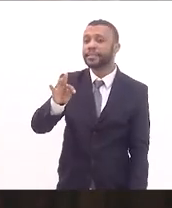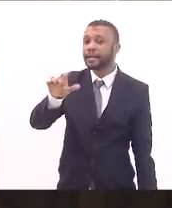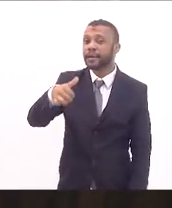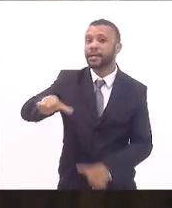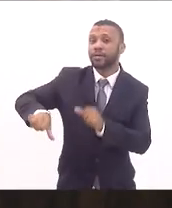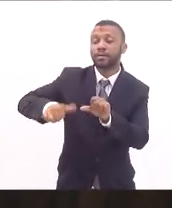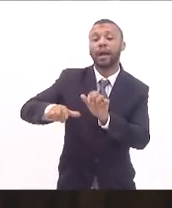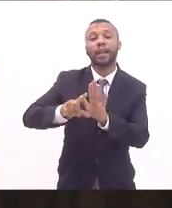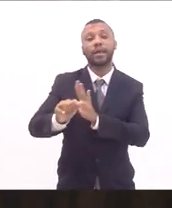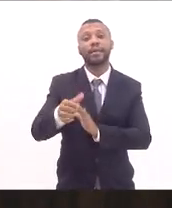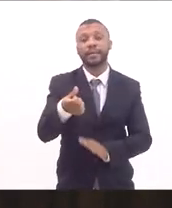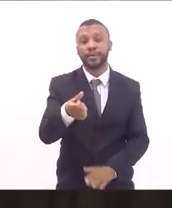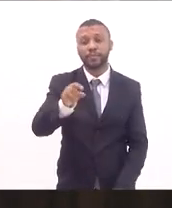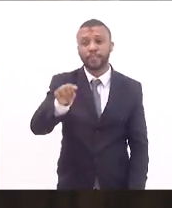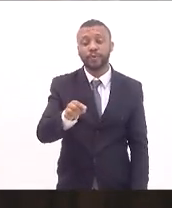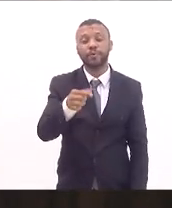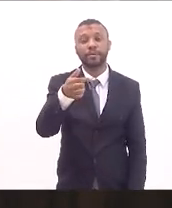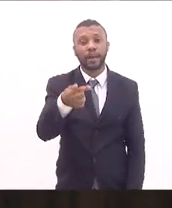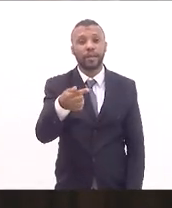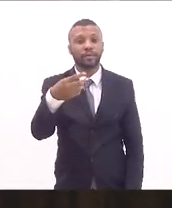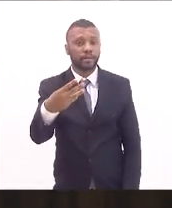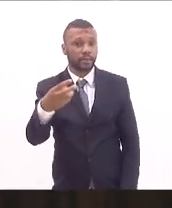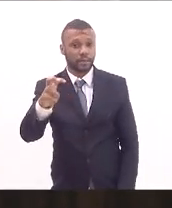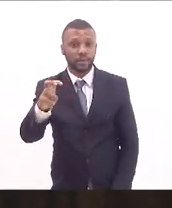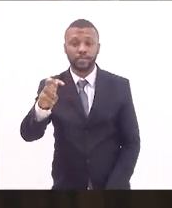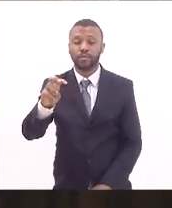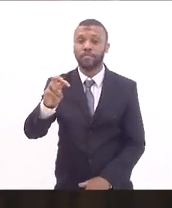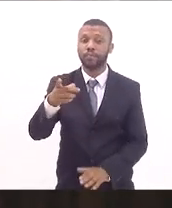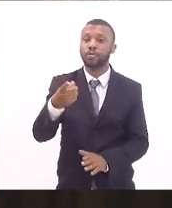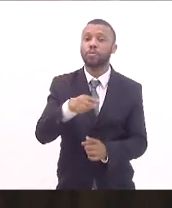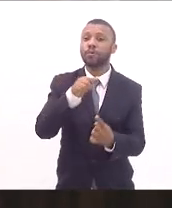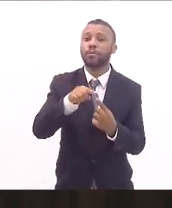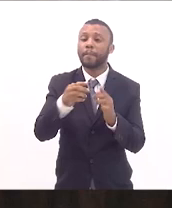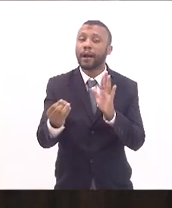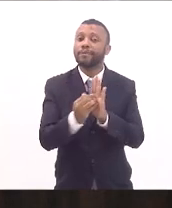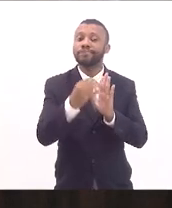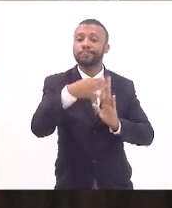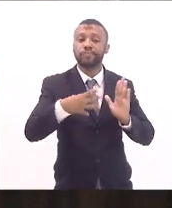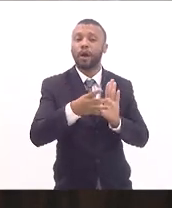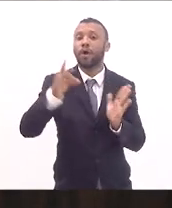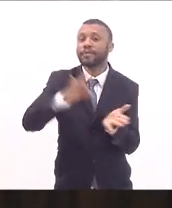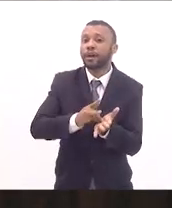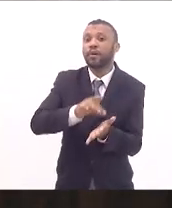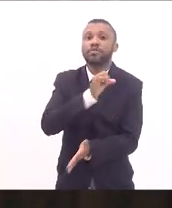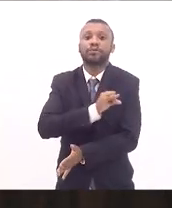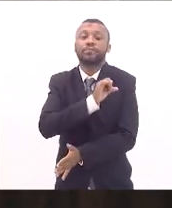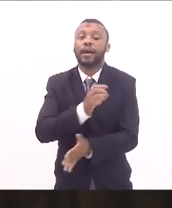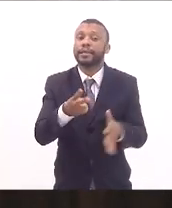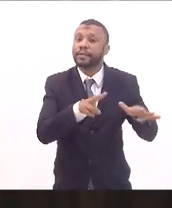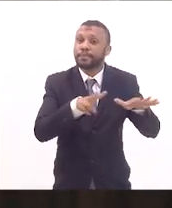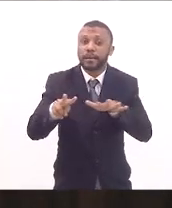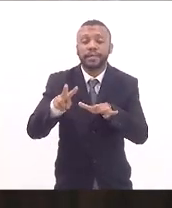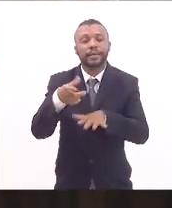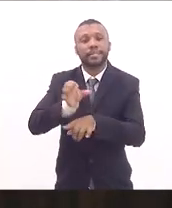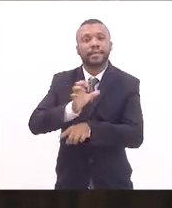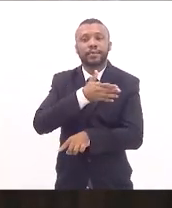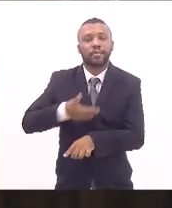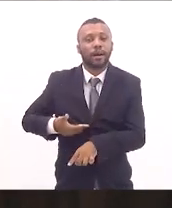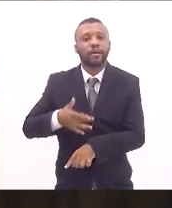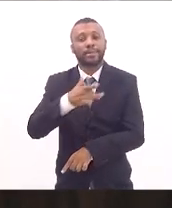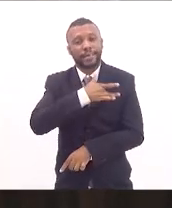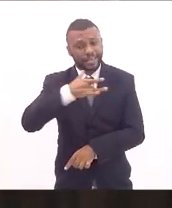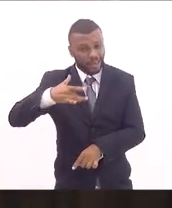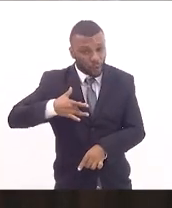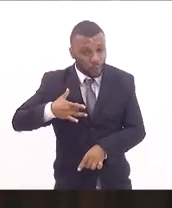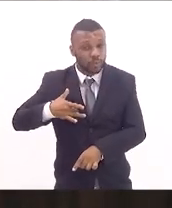5.645 de seis de dezembro 2010 para instituir no calendário Oficial do Estado do Rio de Janeiro a semana Estadual da Saúde da Criança e do Adolescente